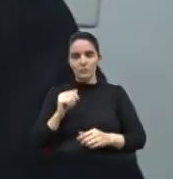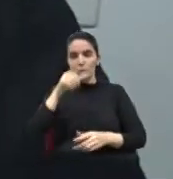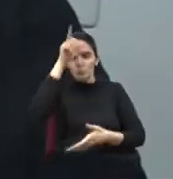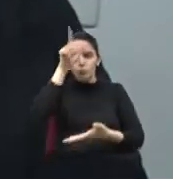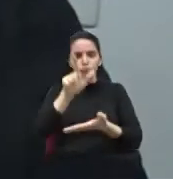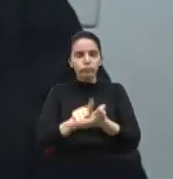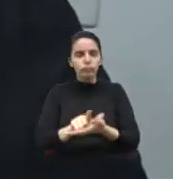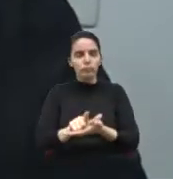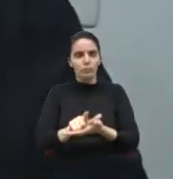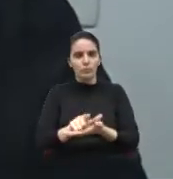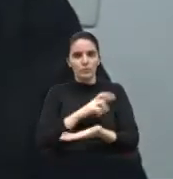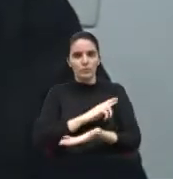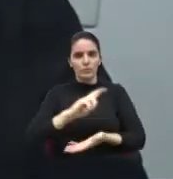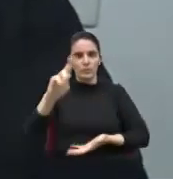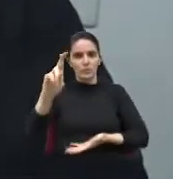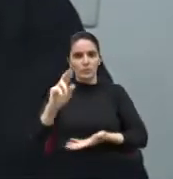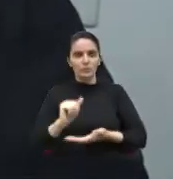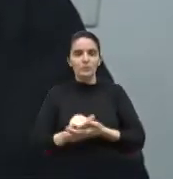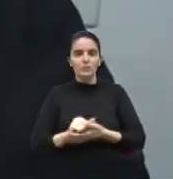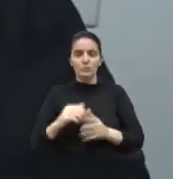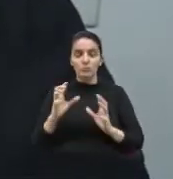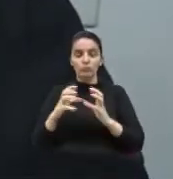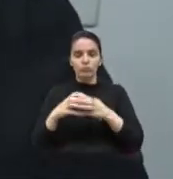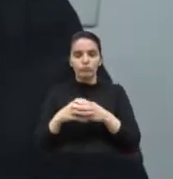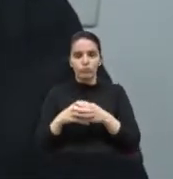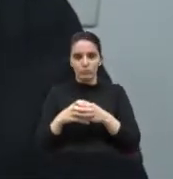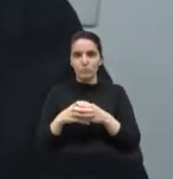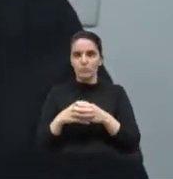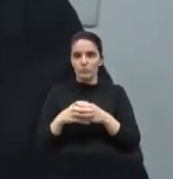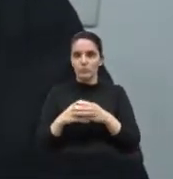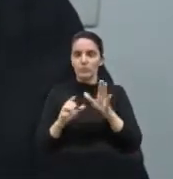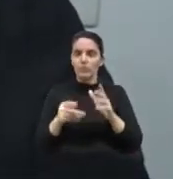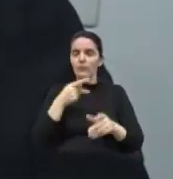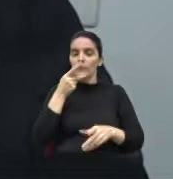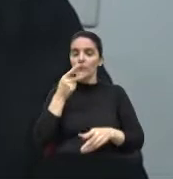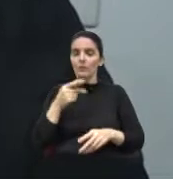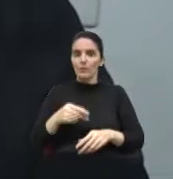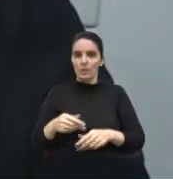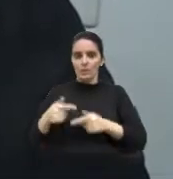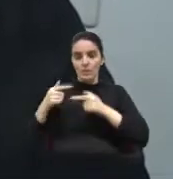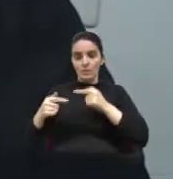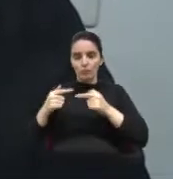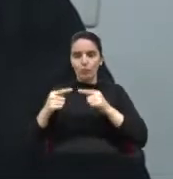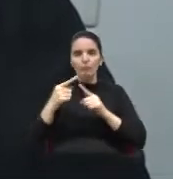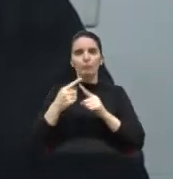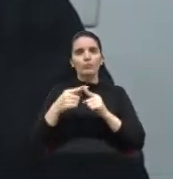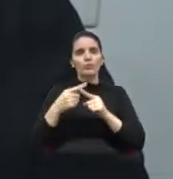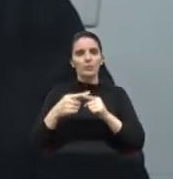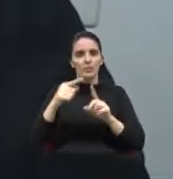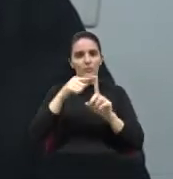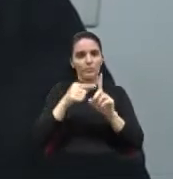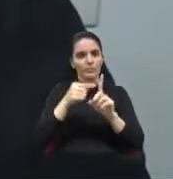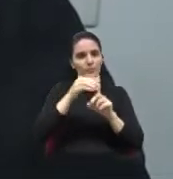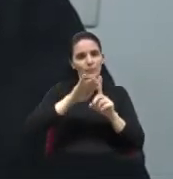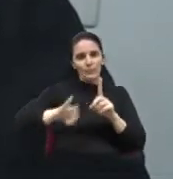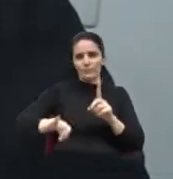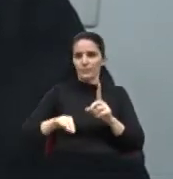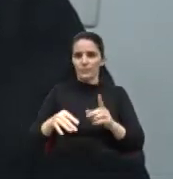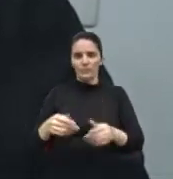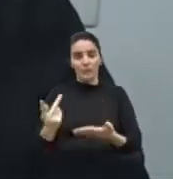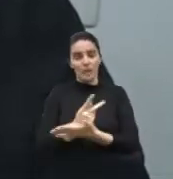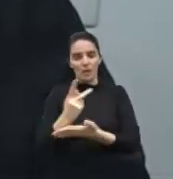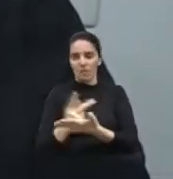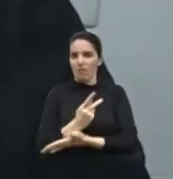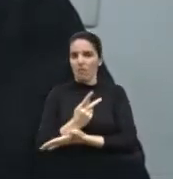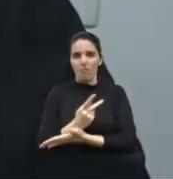e com quem entende e tem o cuidado de falar, porque o aborto é muito perigoso. E uma vida ceifada